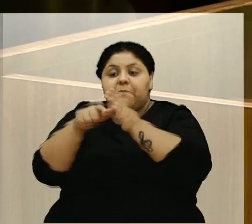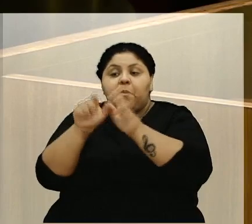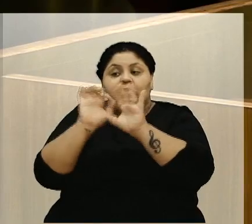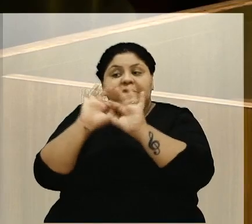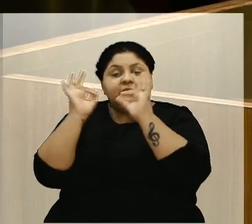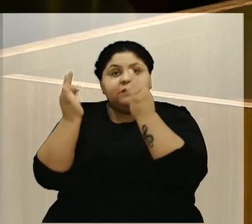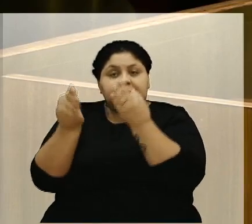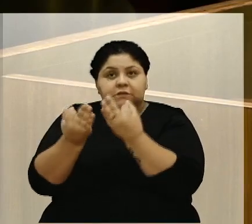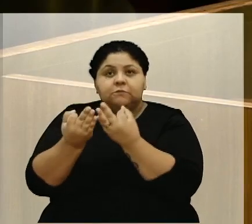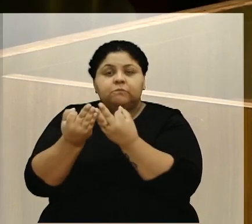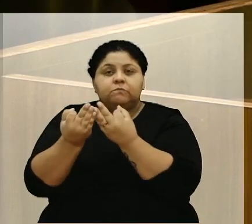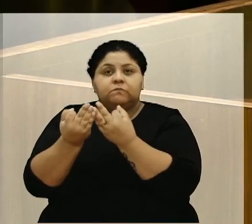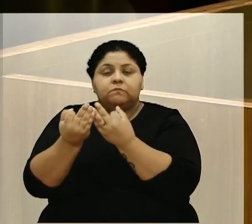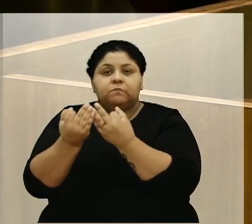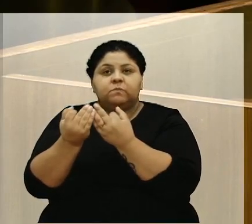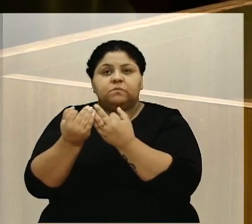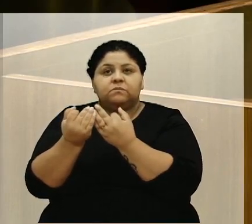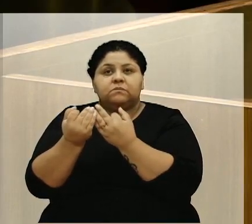famílias se